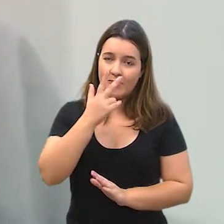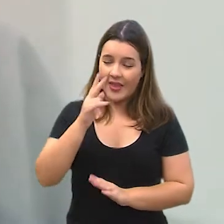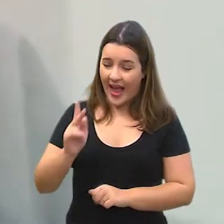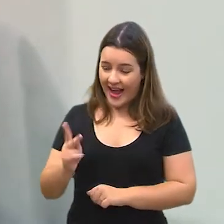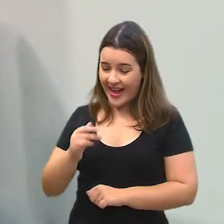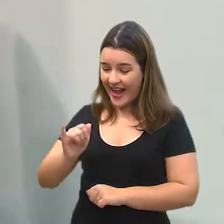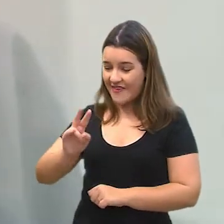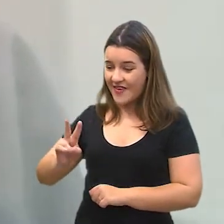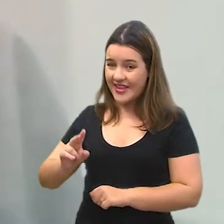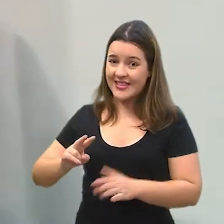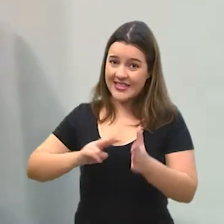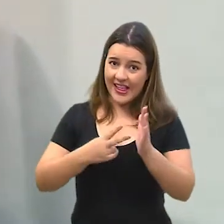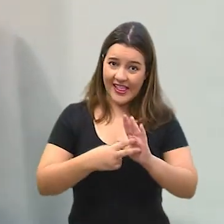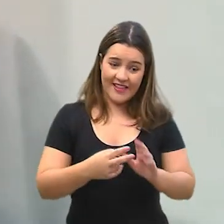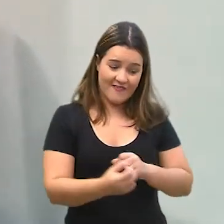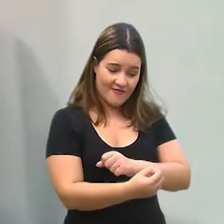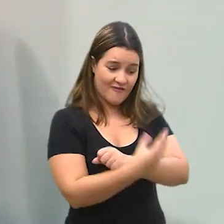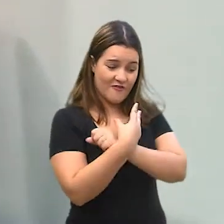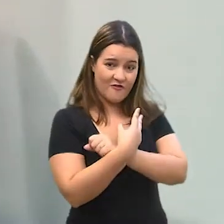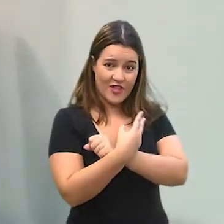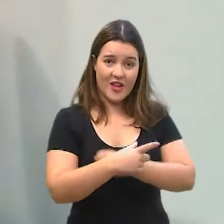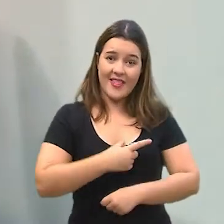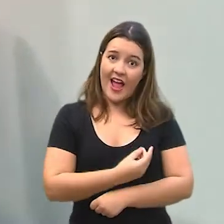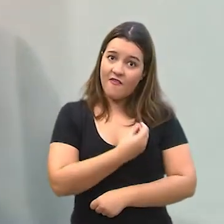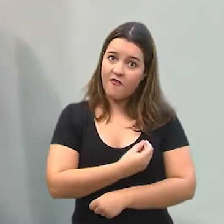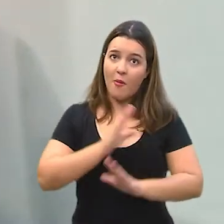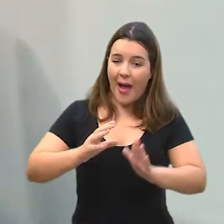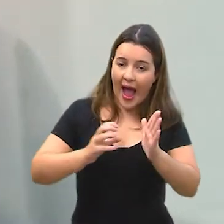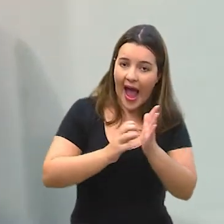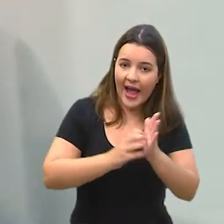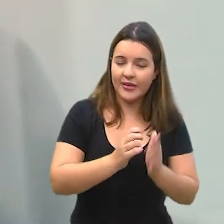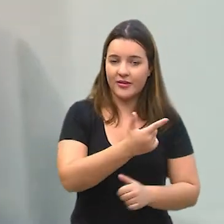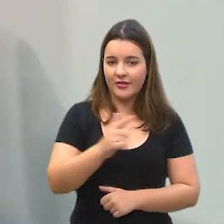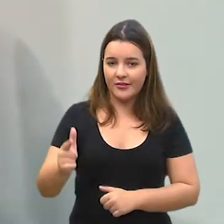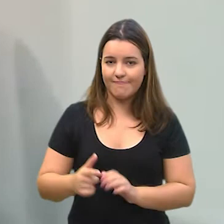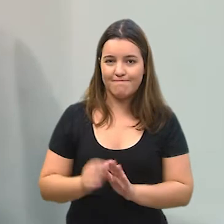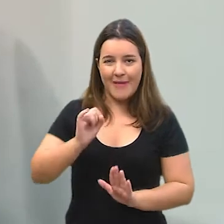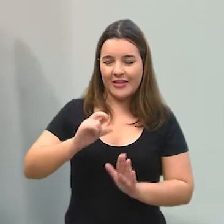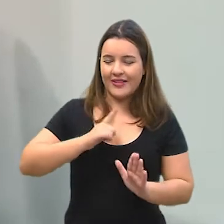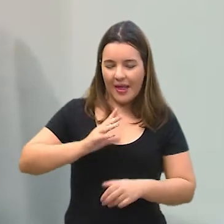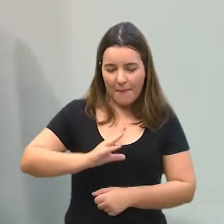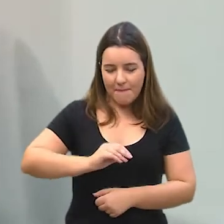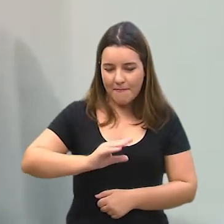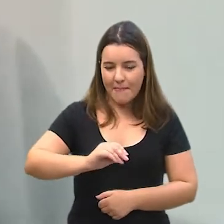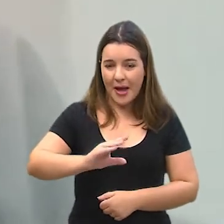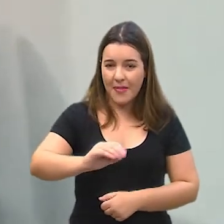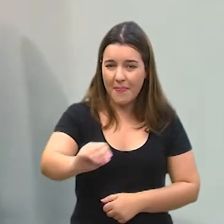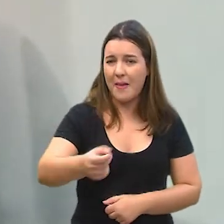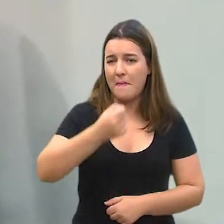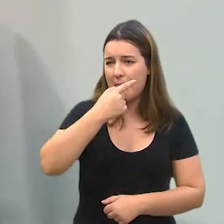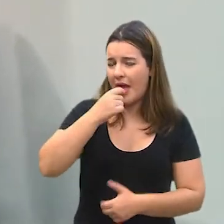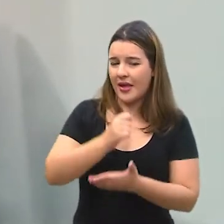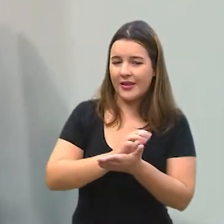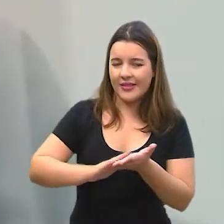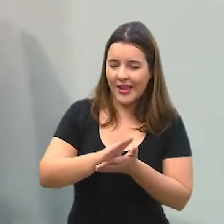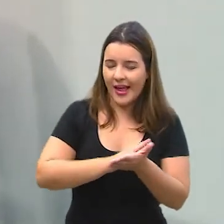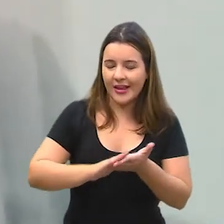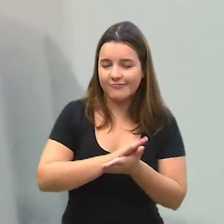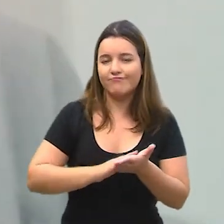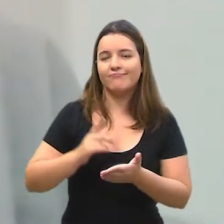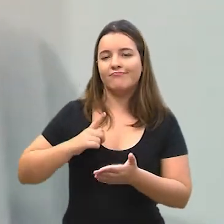com as medicações que a gente usa atualmente, a gente consegue controlar plenamente a doença, né? São raras as situações, né, das